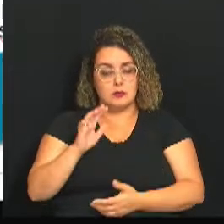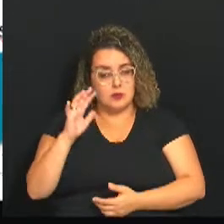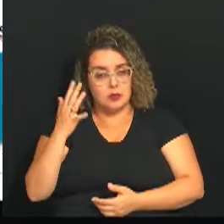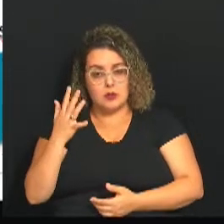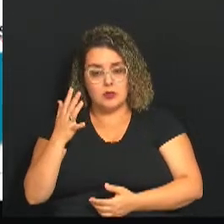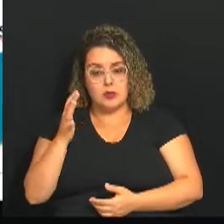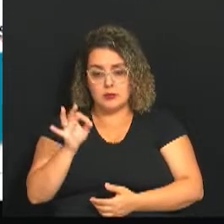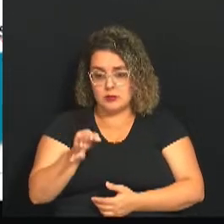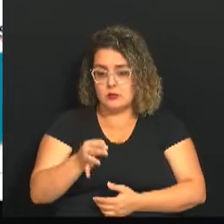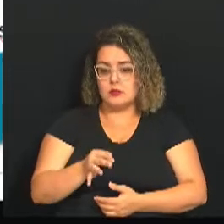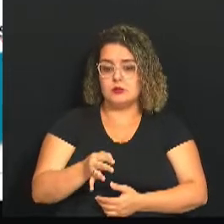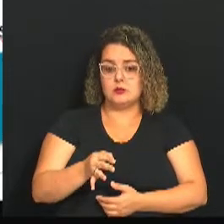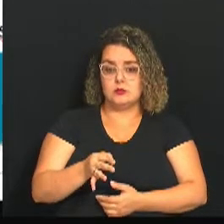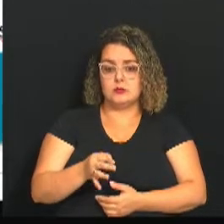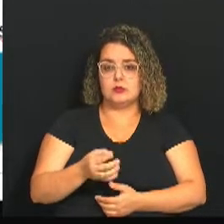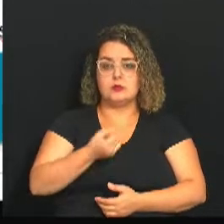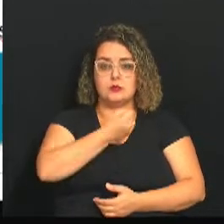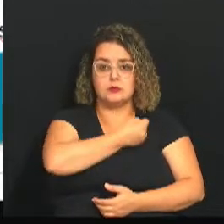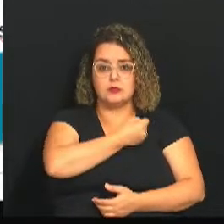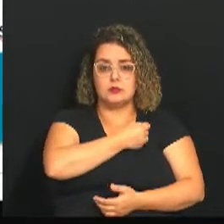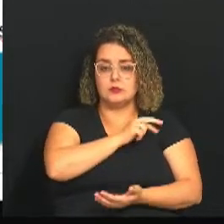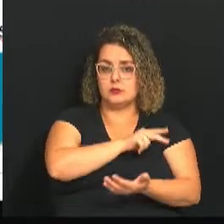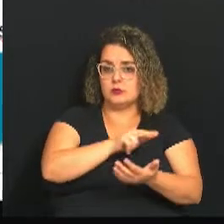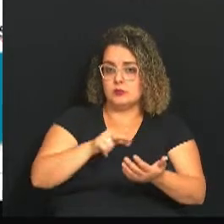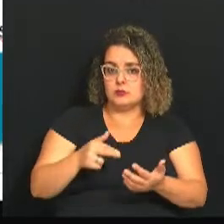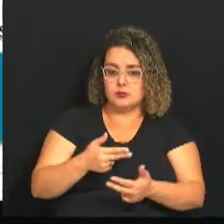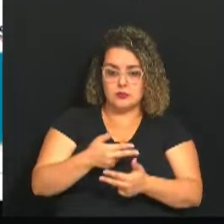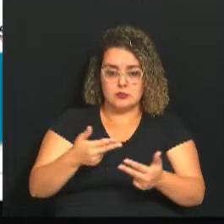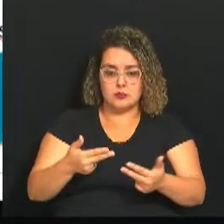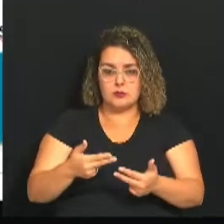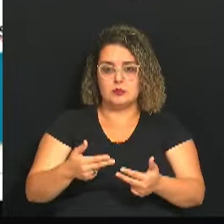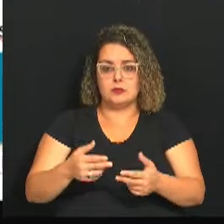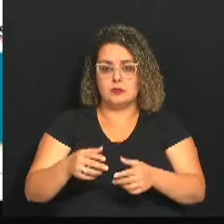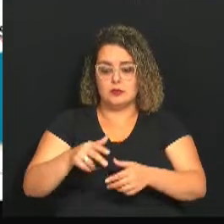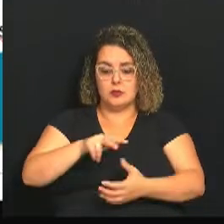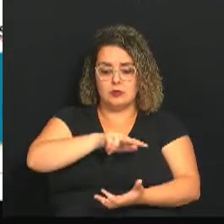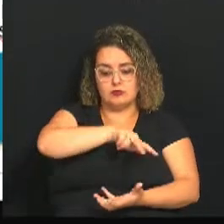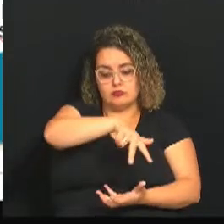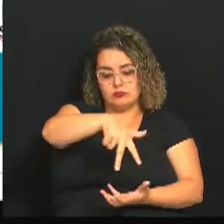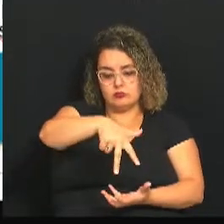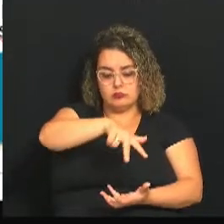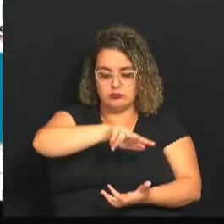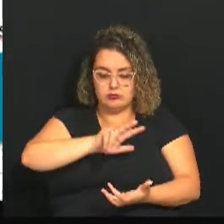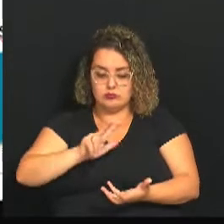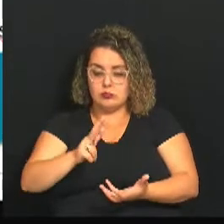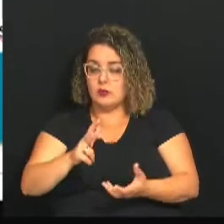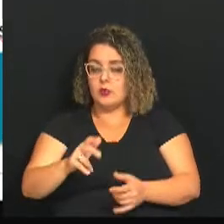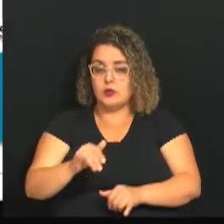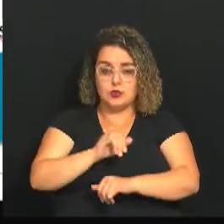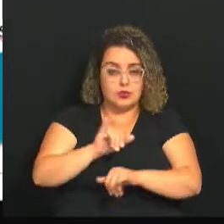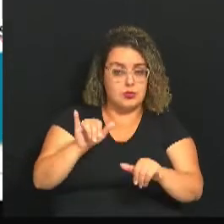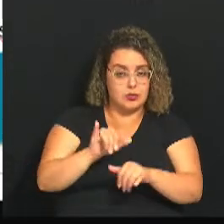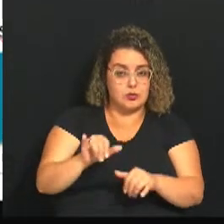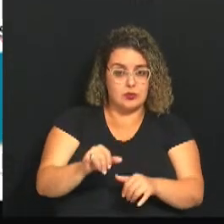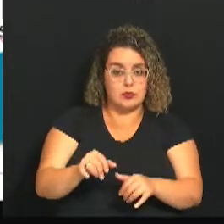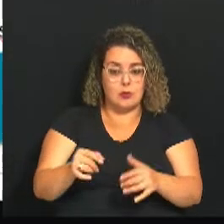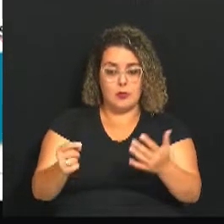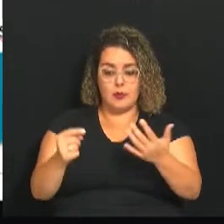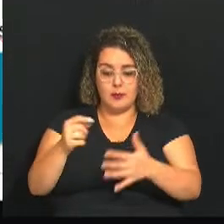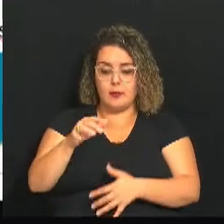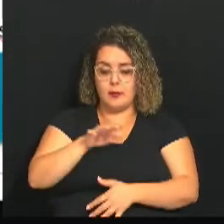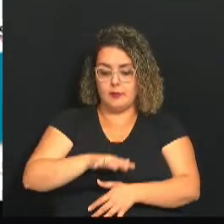nenhuma, traria inúmeros benefícios, especialmente nessa questão de monitoramento, emissão de alertas pontuais para a região.